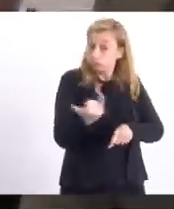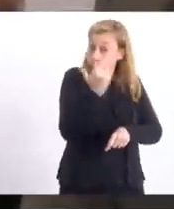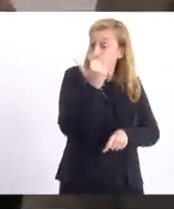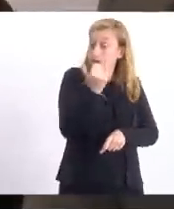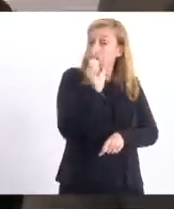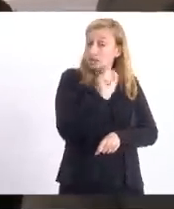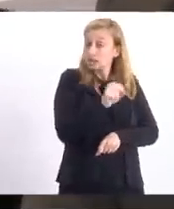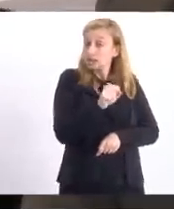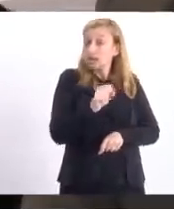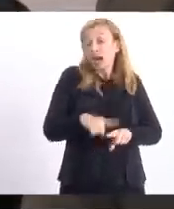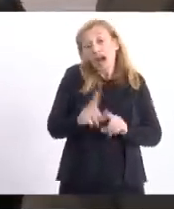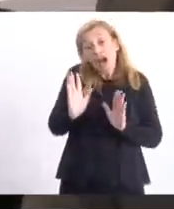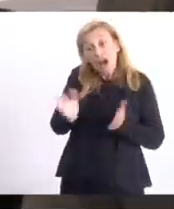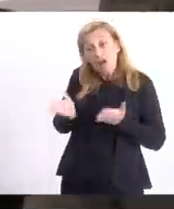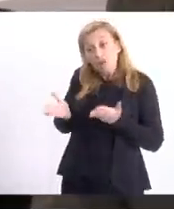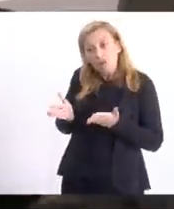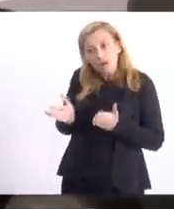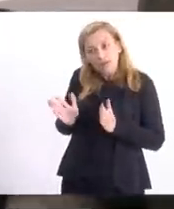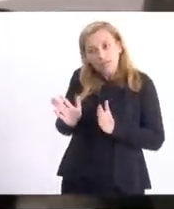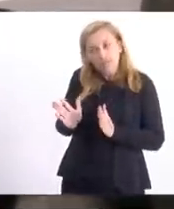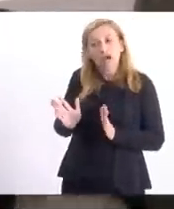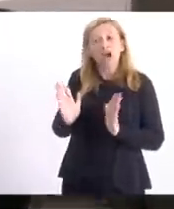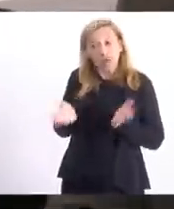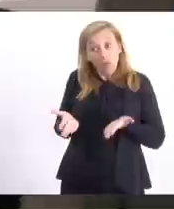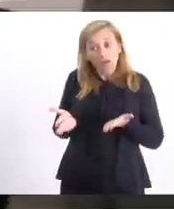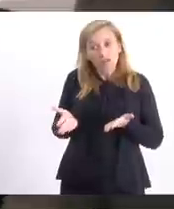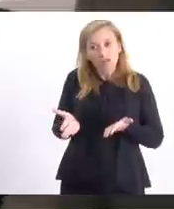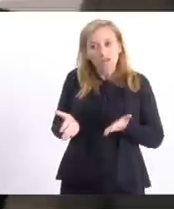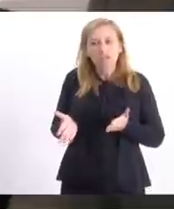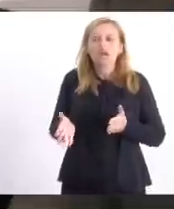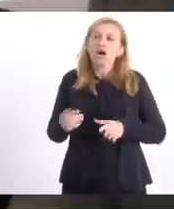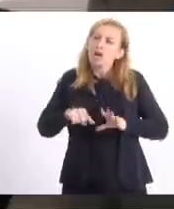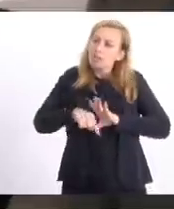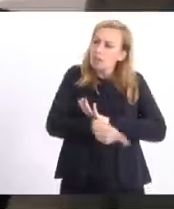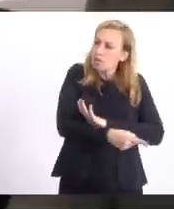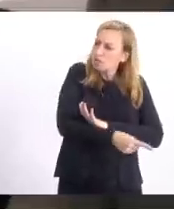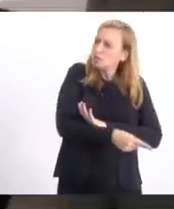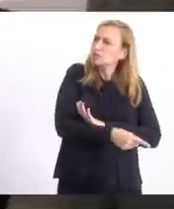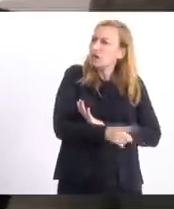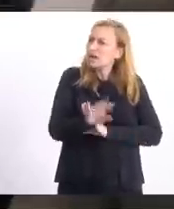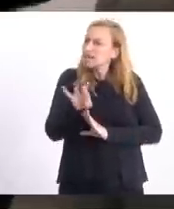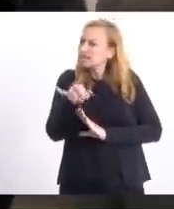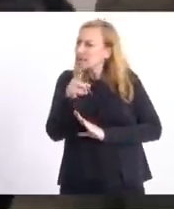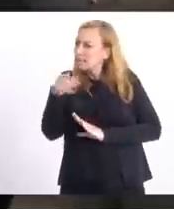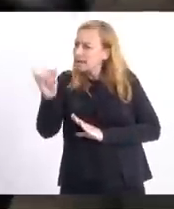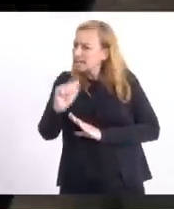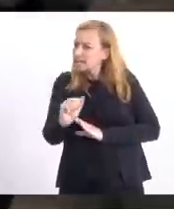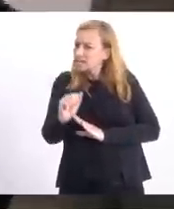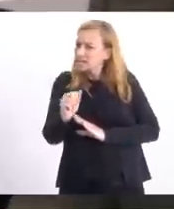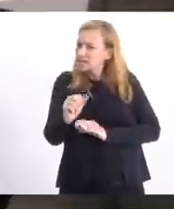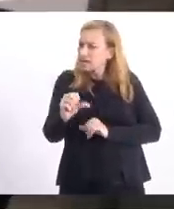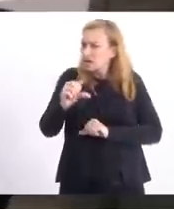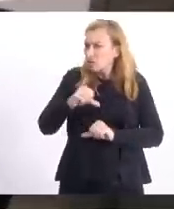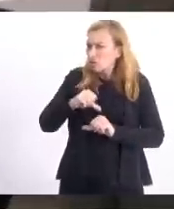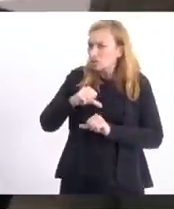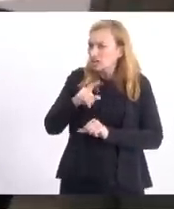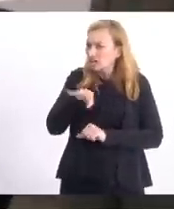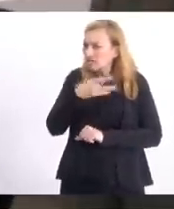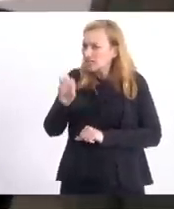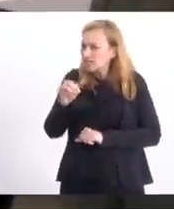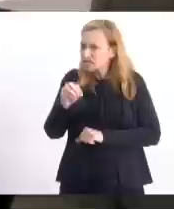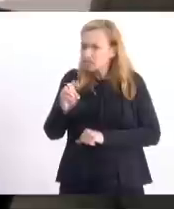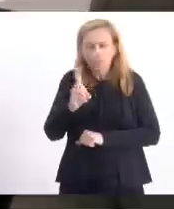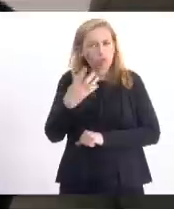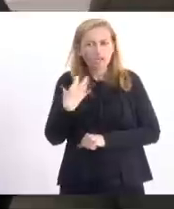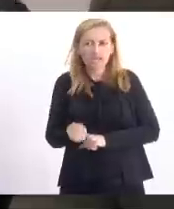não desvaloriza. Agora, entretanto, aprofundar uma discrepância e distorcer o conceito da gratificação, a gente